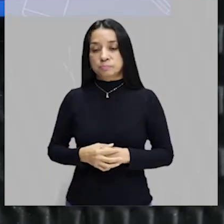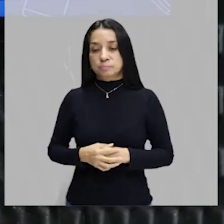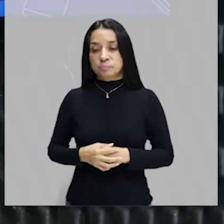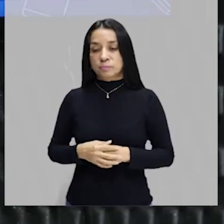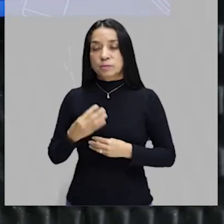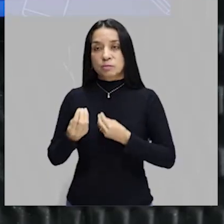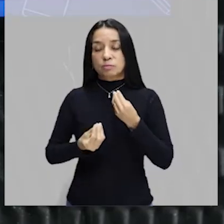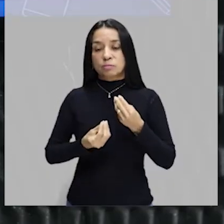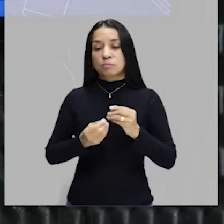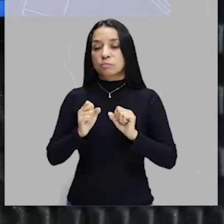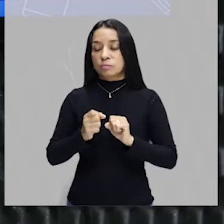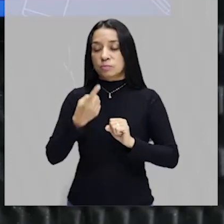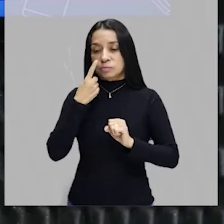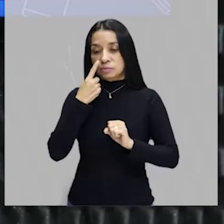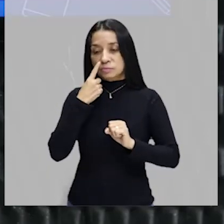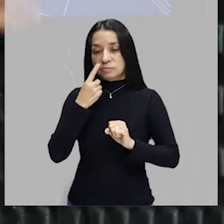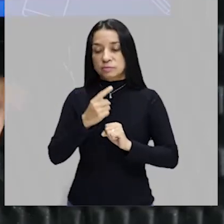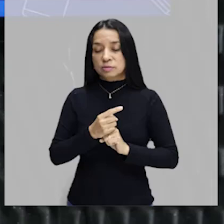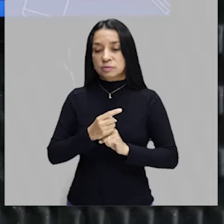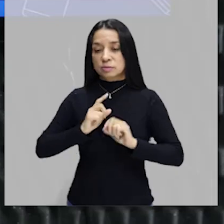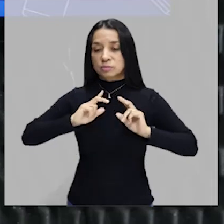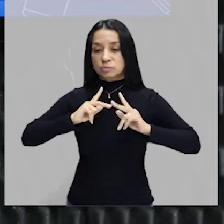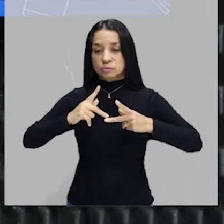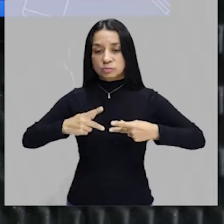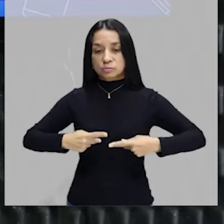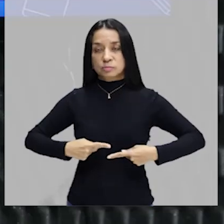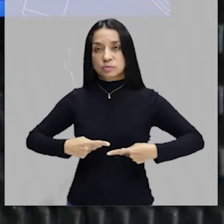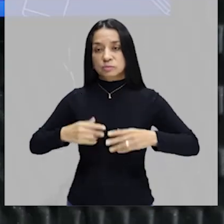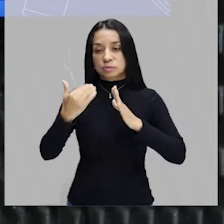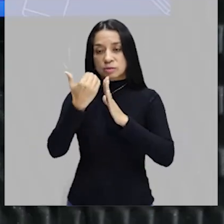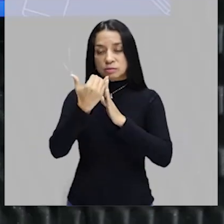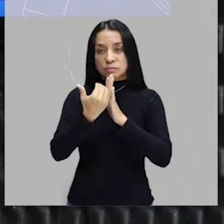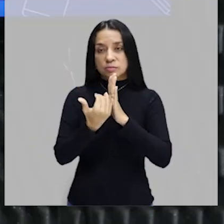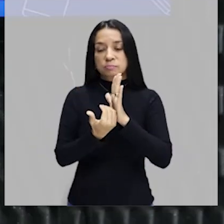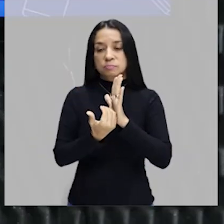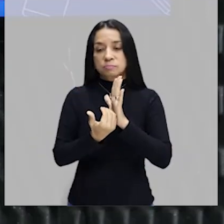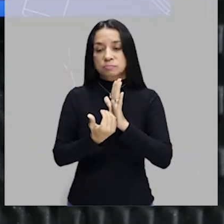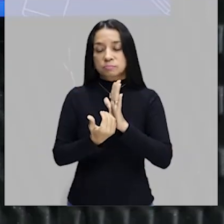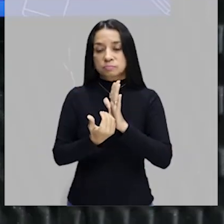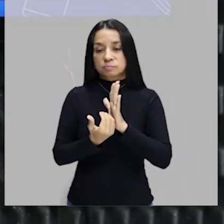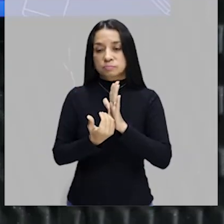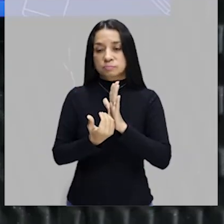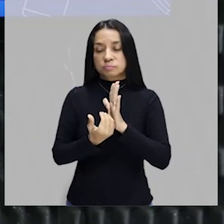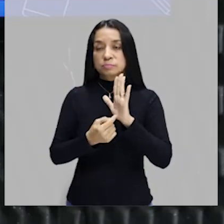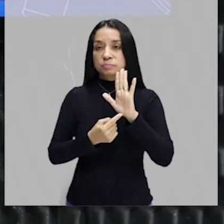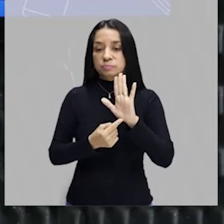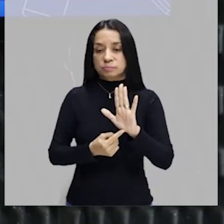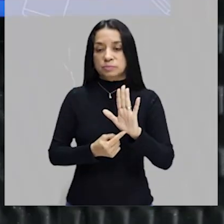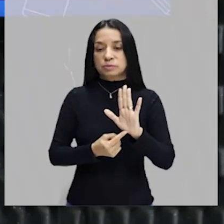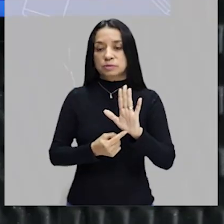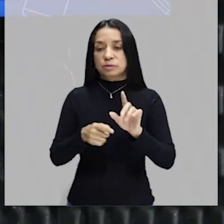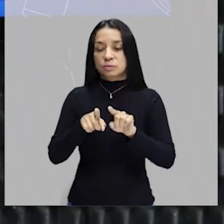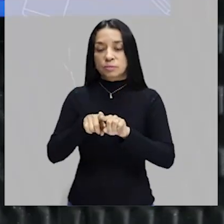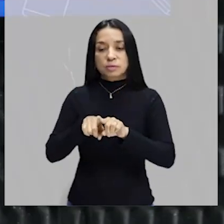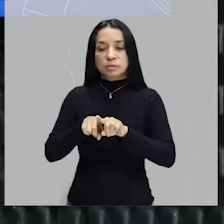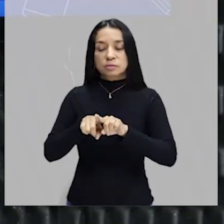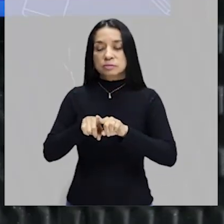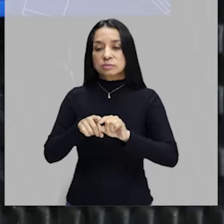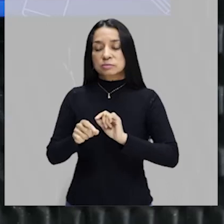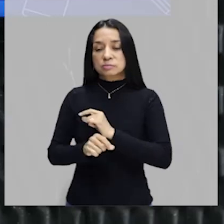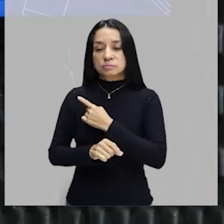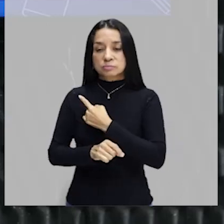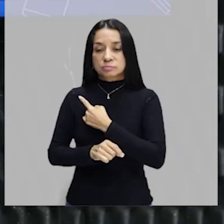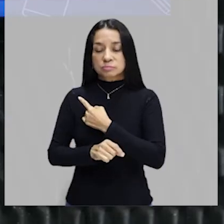E como vocês podem ver, seres humanos ele é classificado apresentando um parentesco próximo com